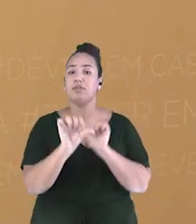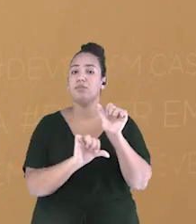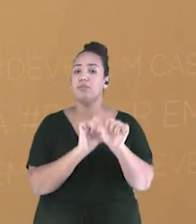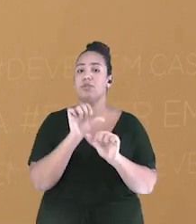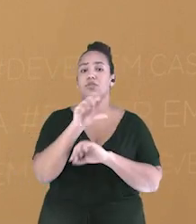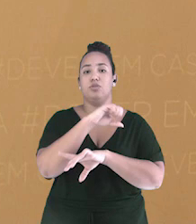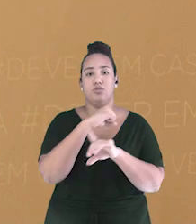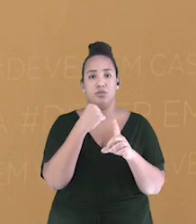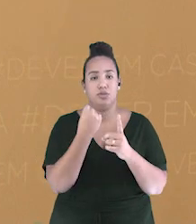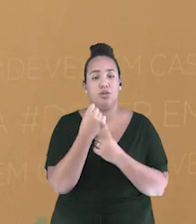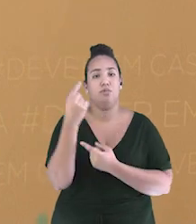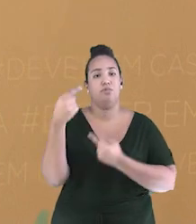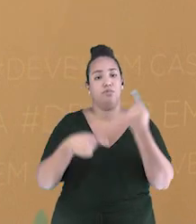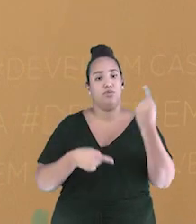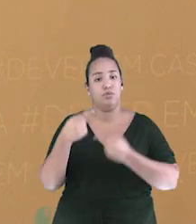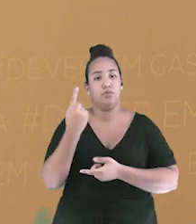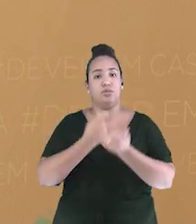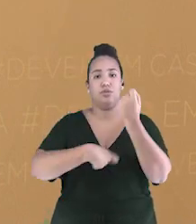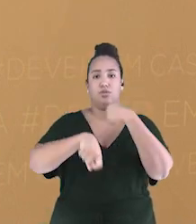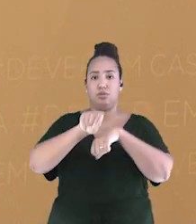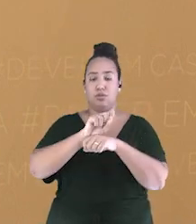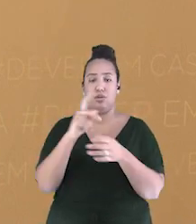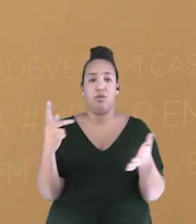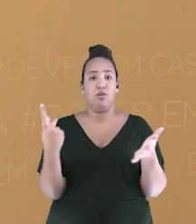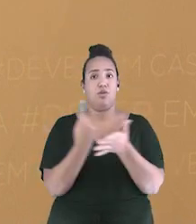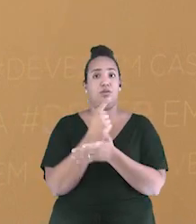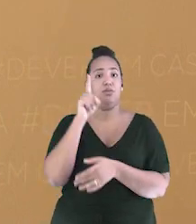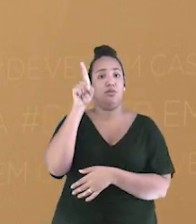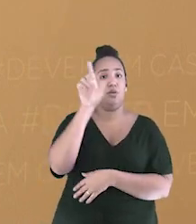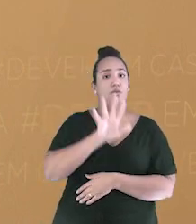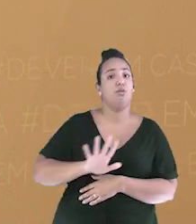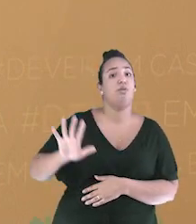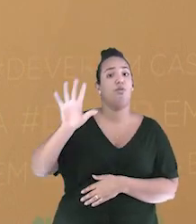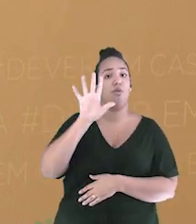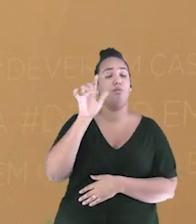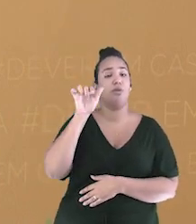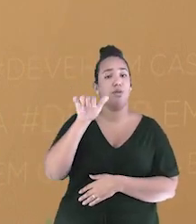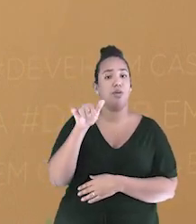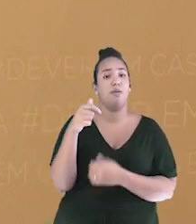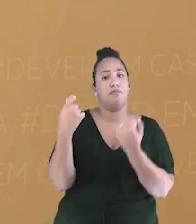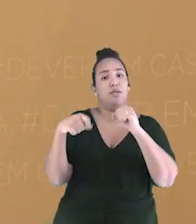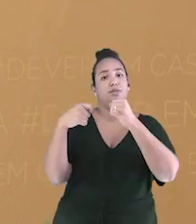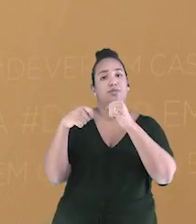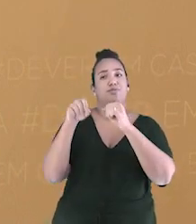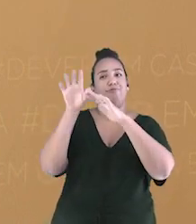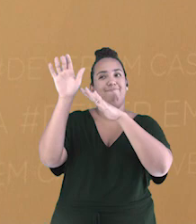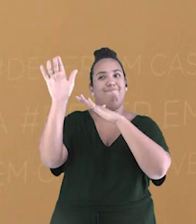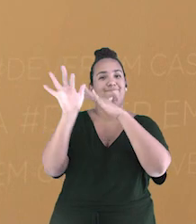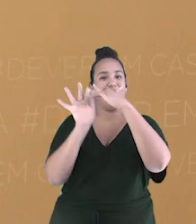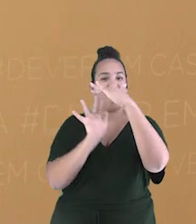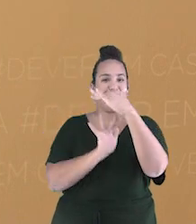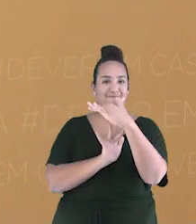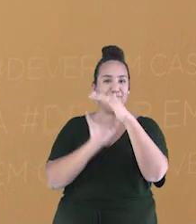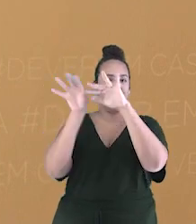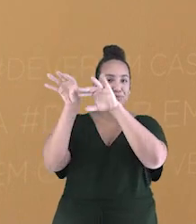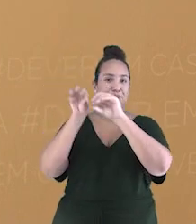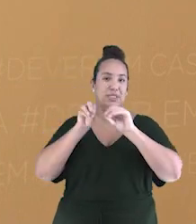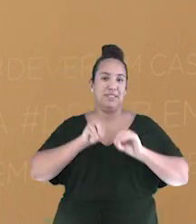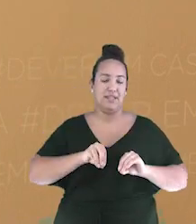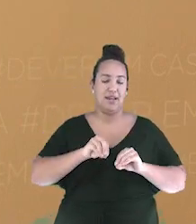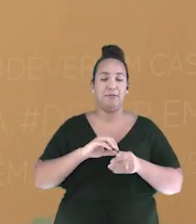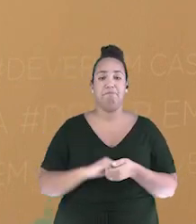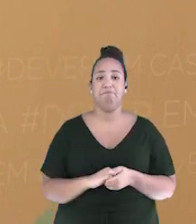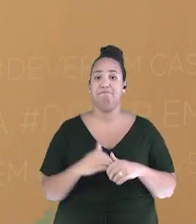sociais, políticas e econômicas que aconteceram na Europa foram os motivos para que eles deixassem o país de origem.